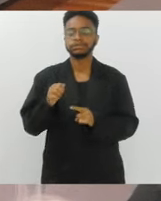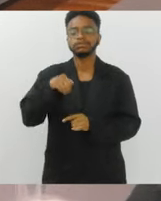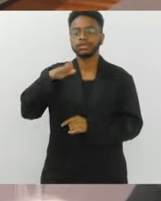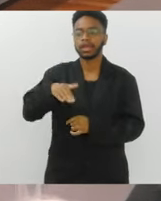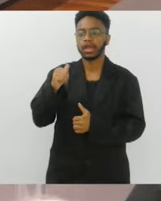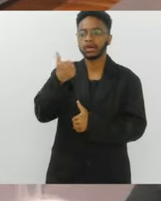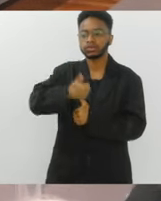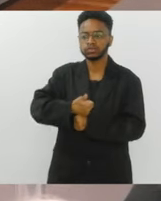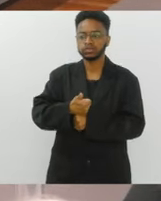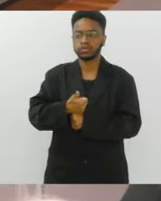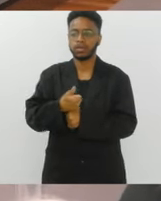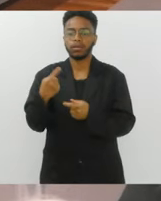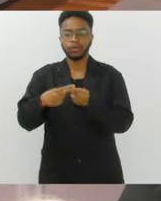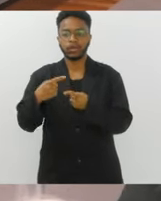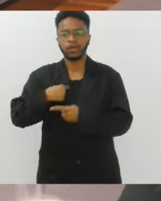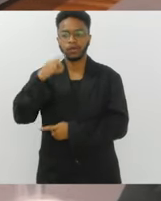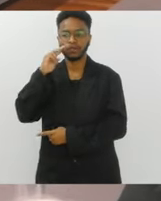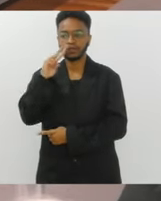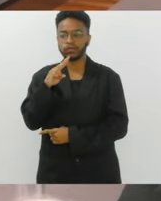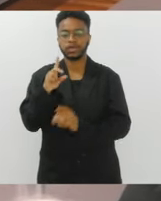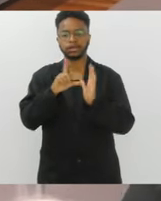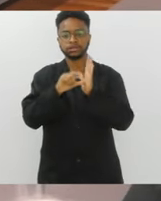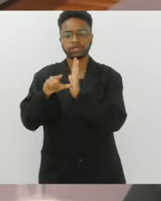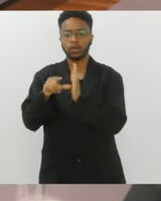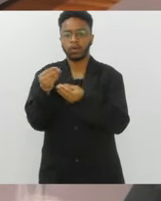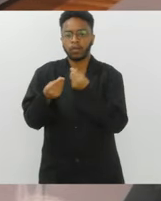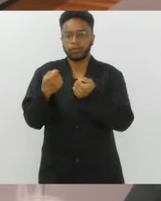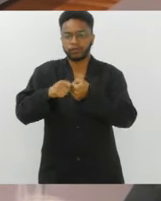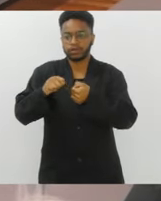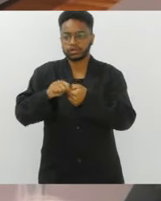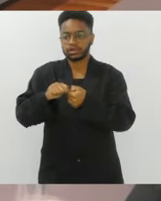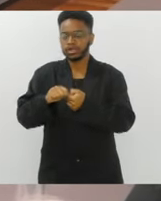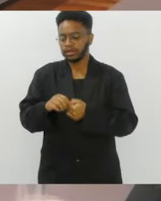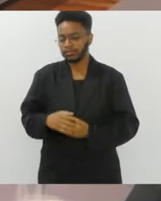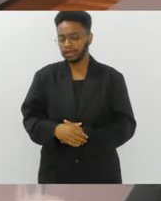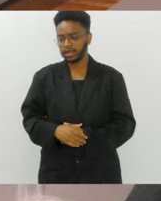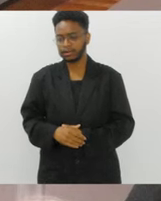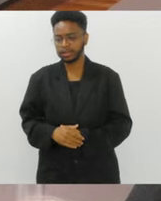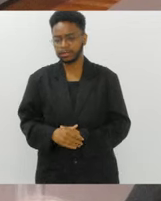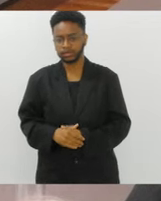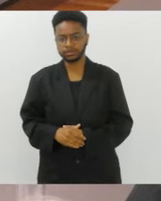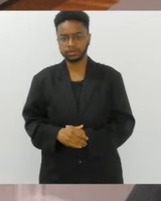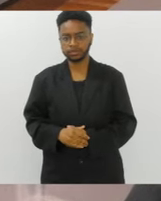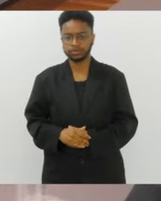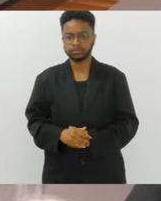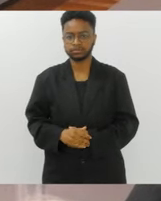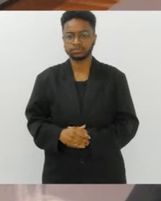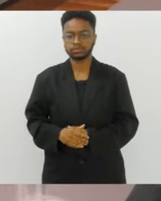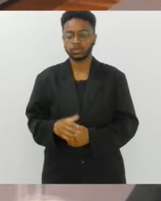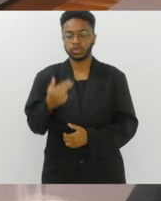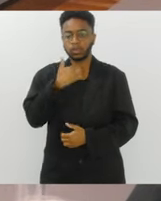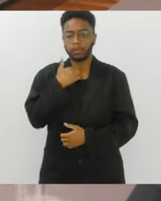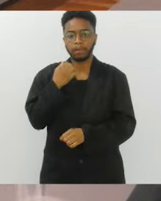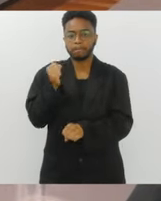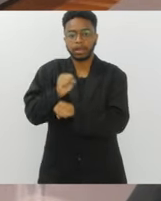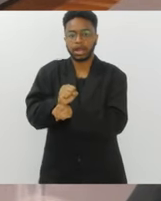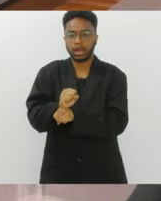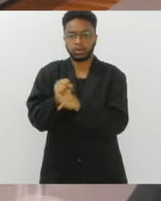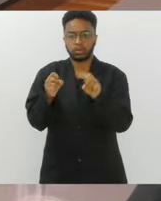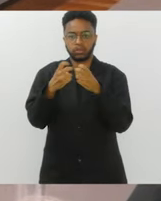Eu vou ver aqui a central. Como é que faz isso? Não pode o sistema parar, porque se o sistema parar é